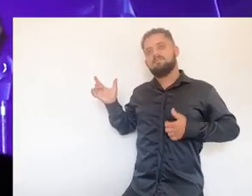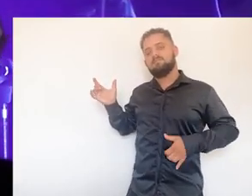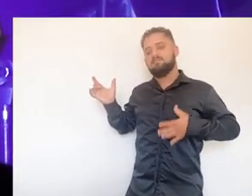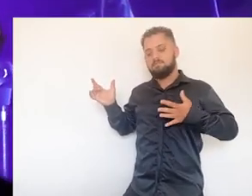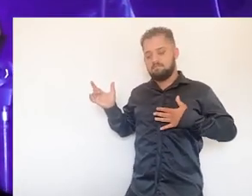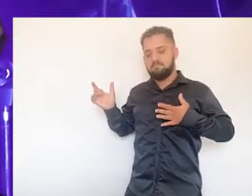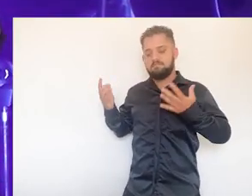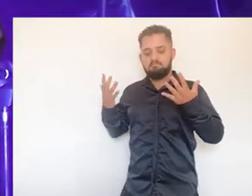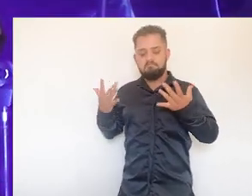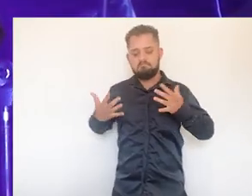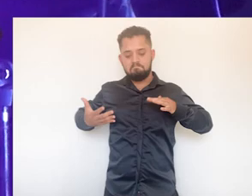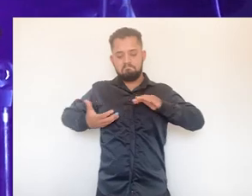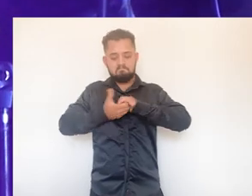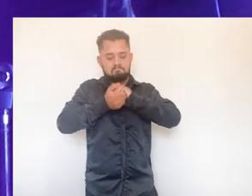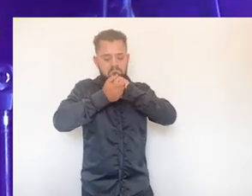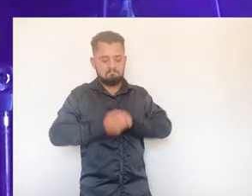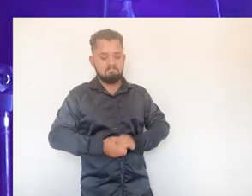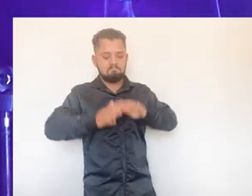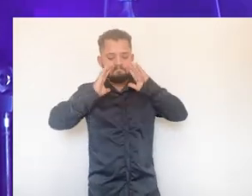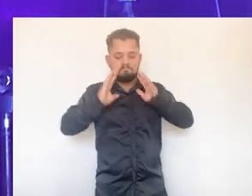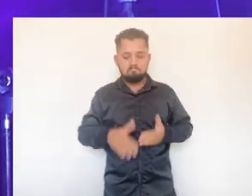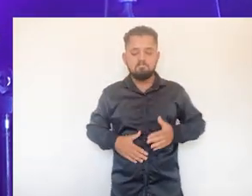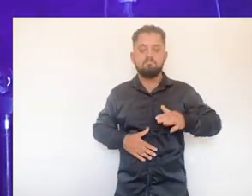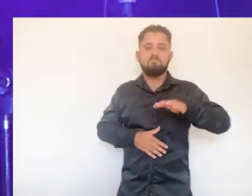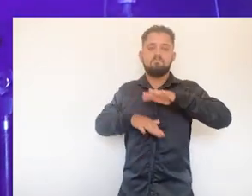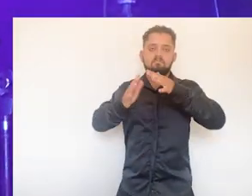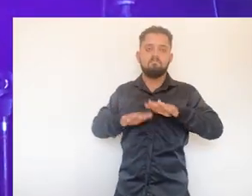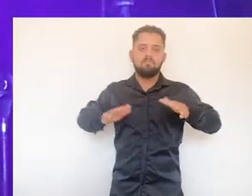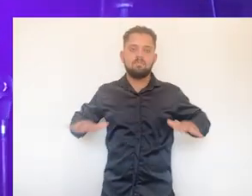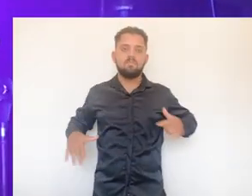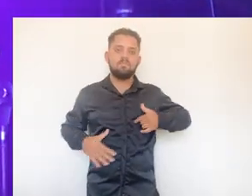Minha mão segura, pés firma no chão, meu olho sempre cerrado, premonição,